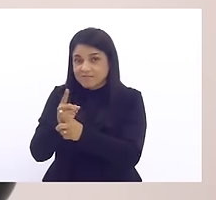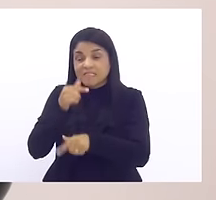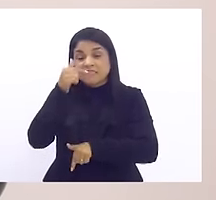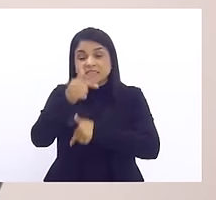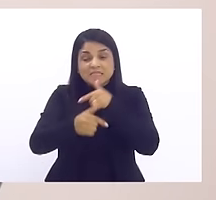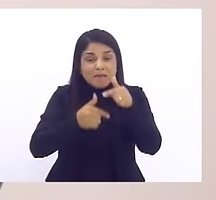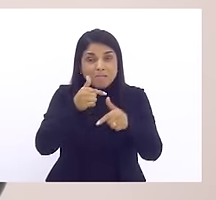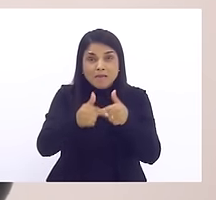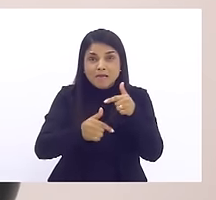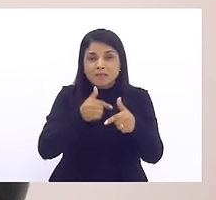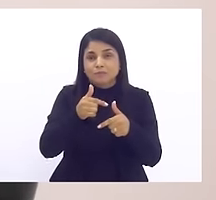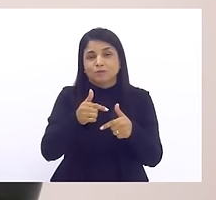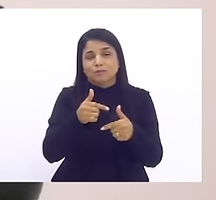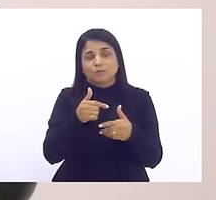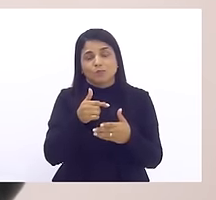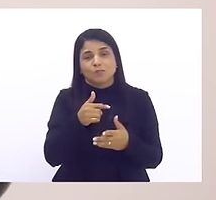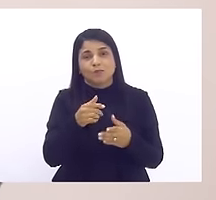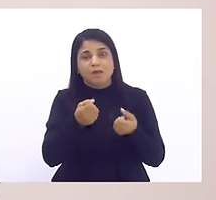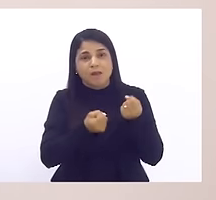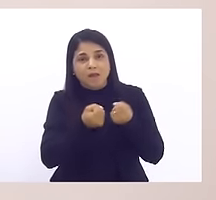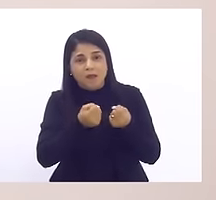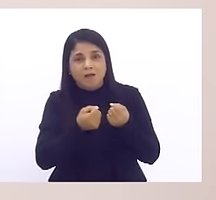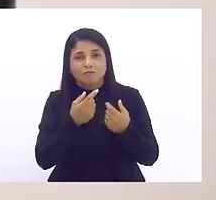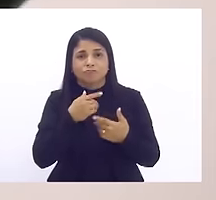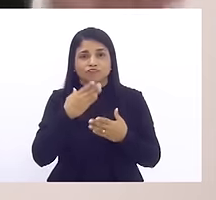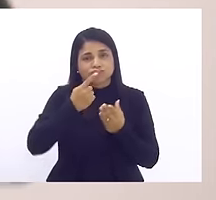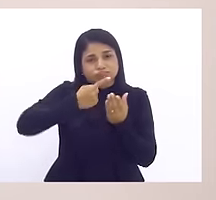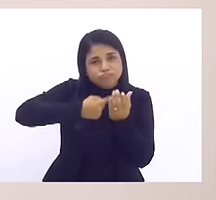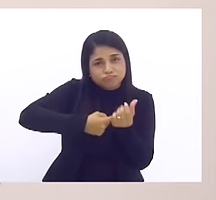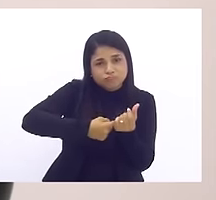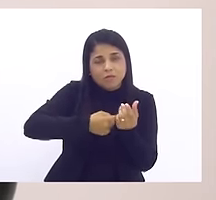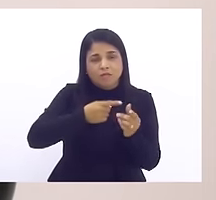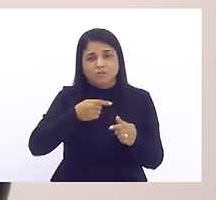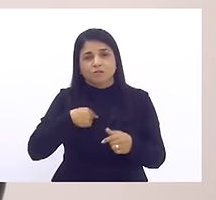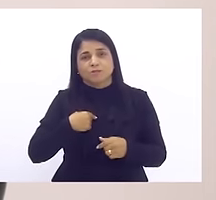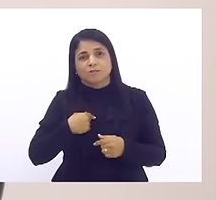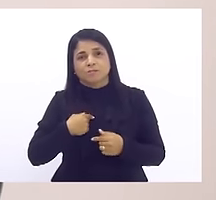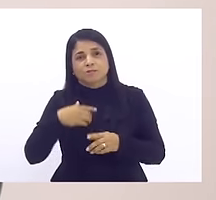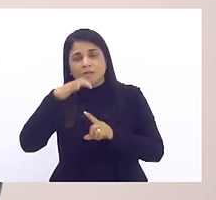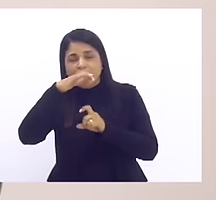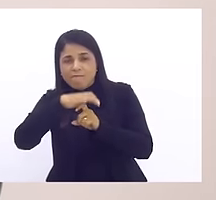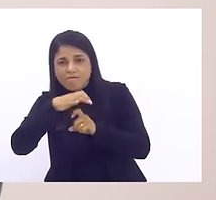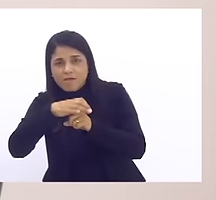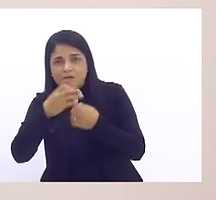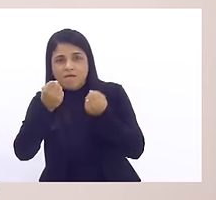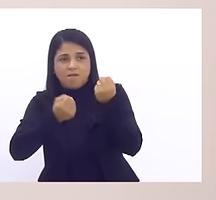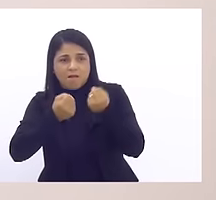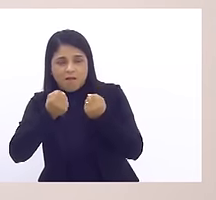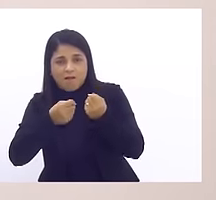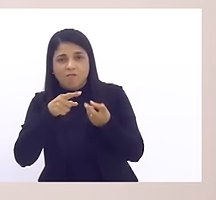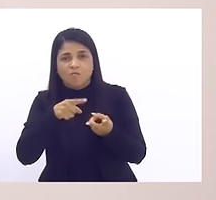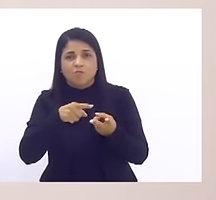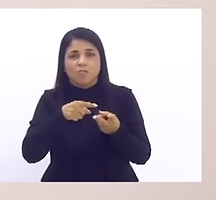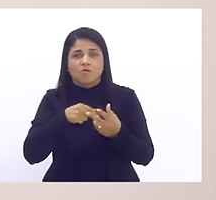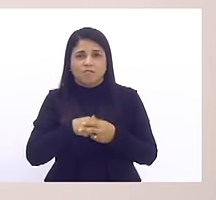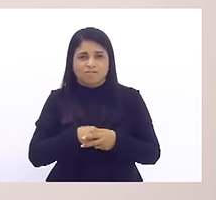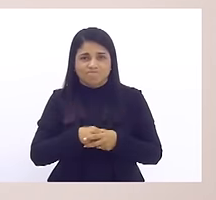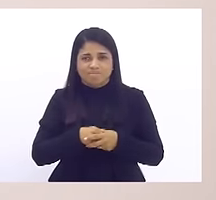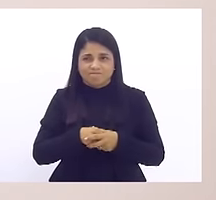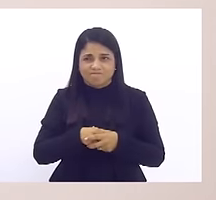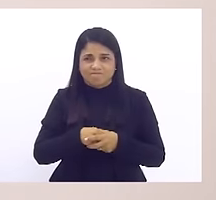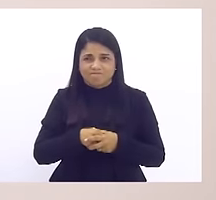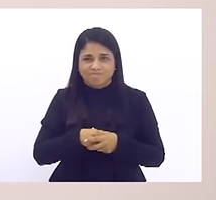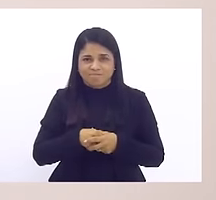trabalhador gente é carro do cachorro quente é carro do tombo é carro da feira é moto com uma rola